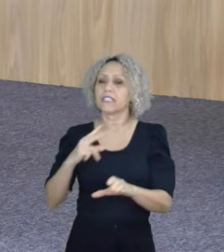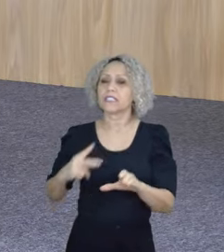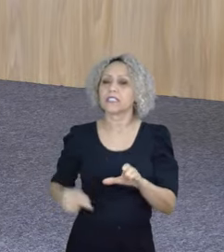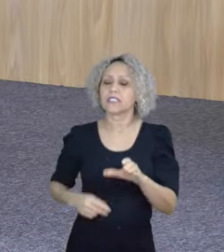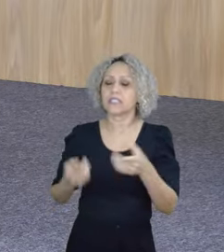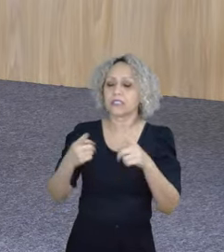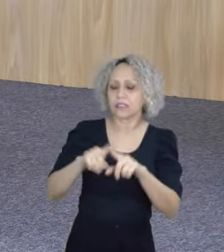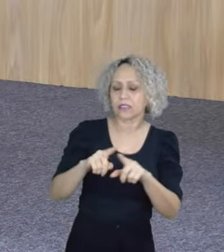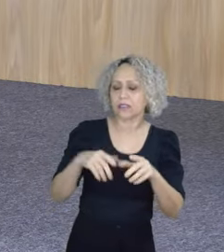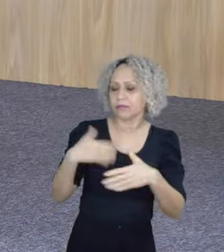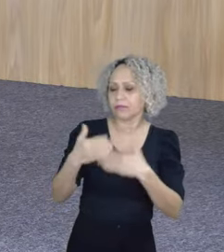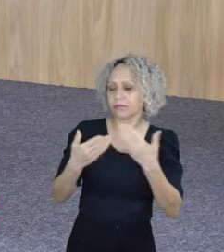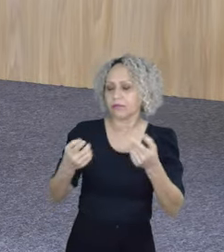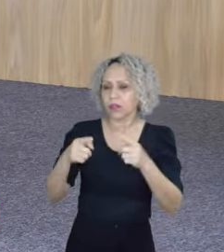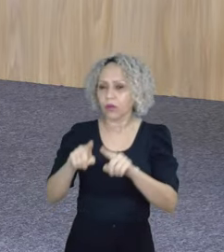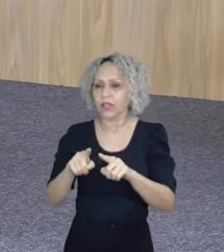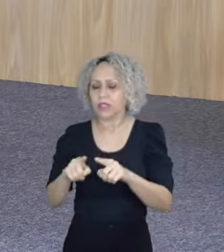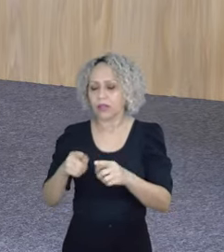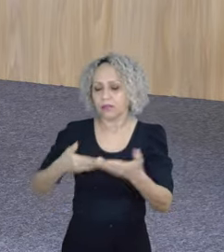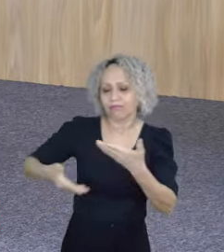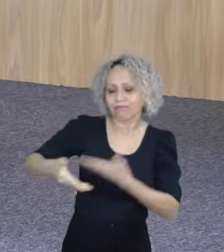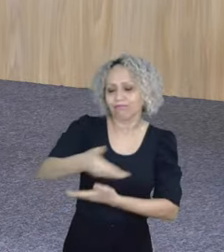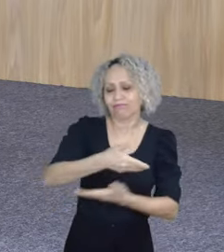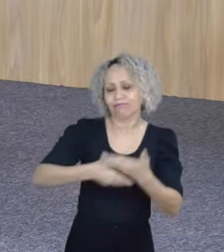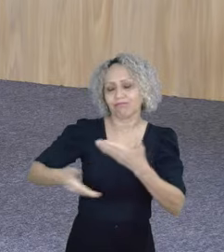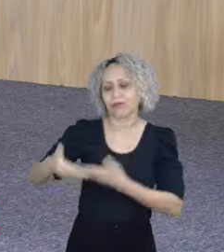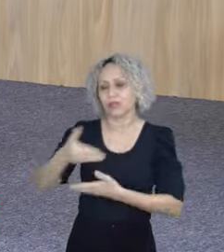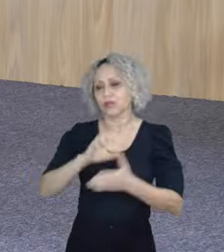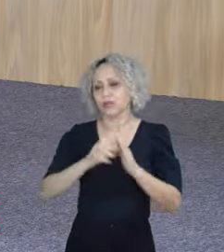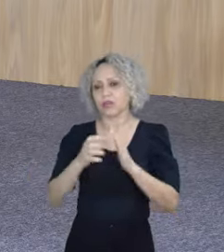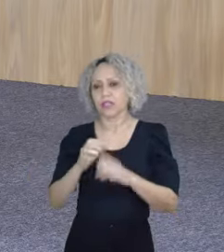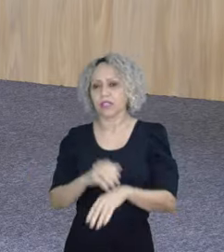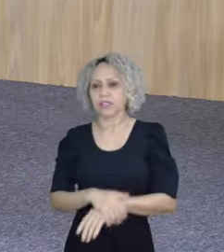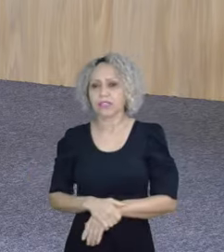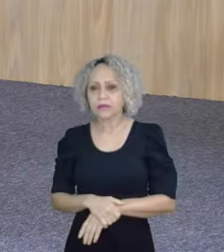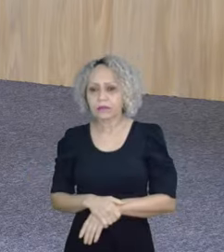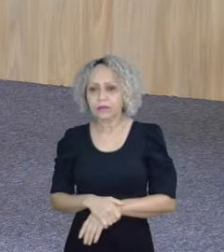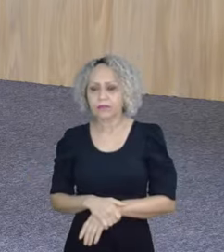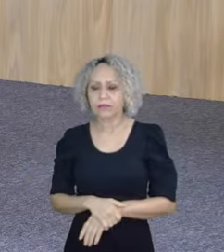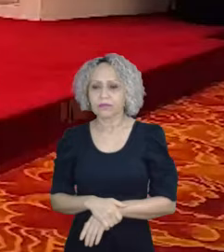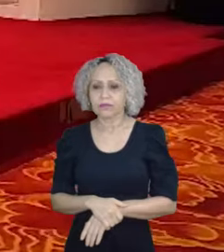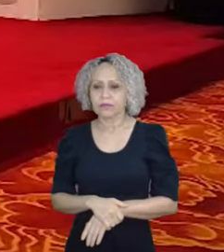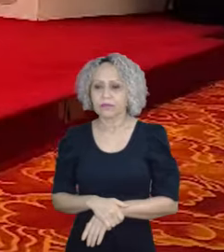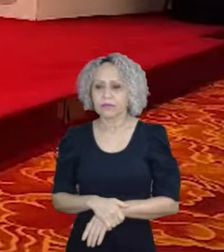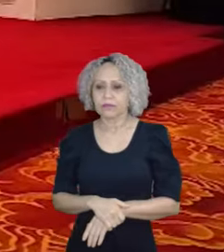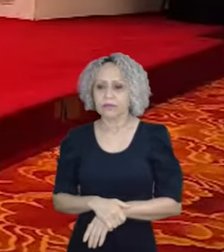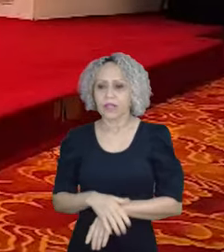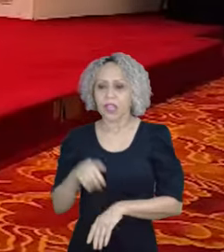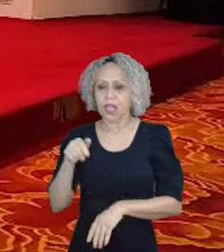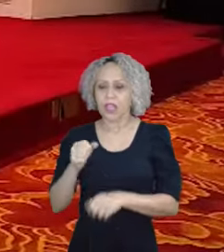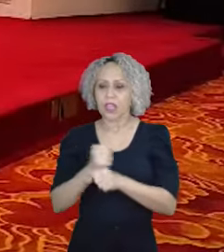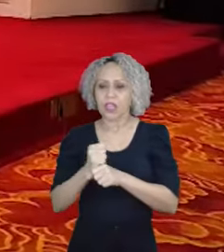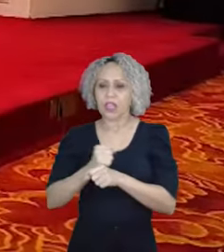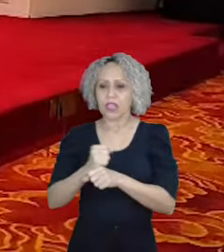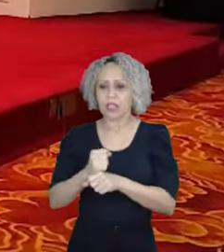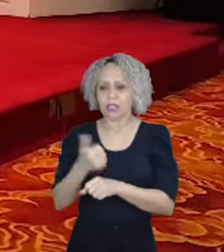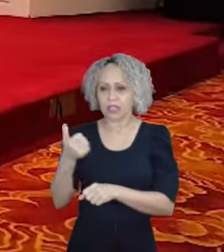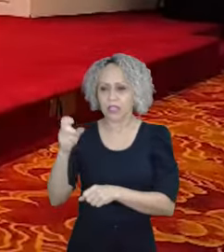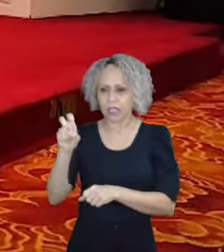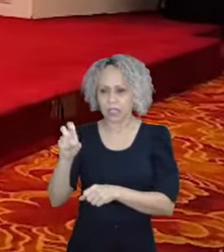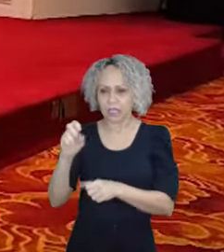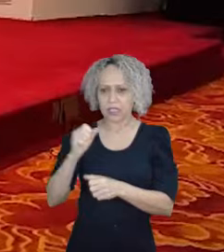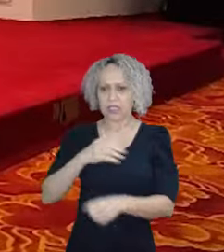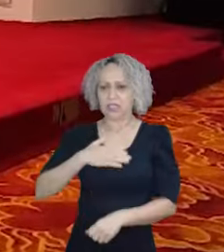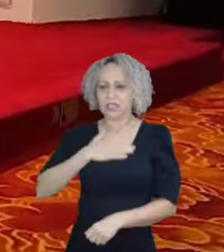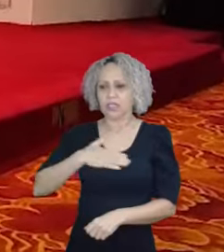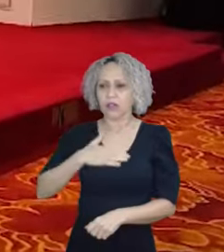da cooperação política entre os dois partidos. Esse ano, no 15 de agosto, o Brasil e a China